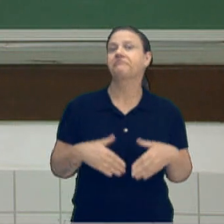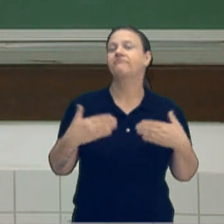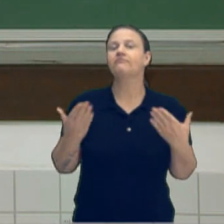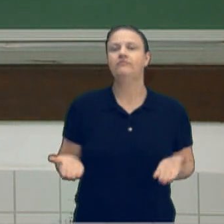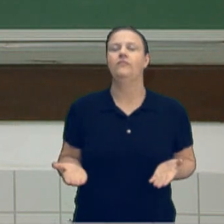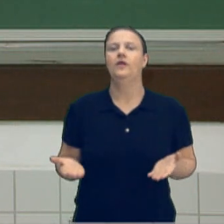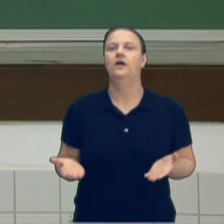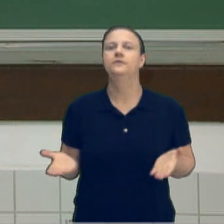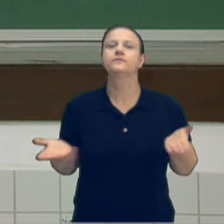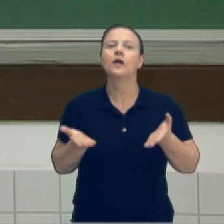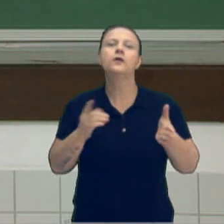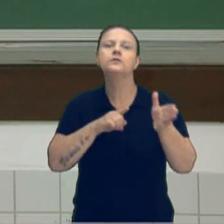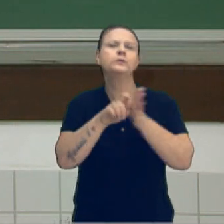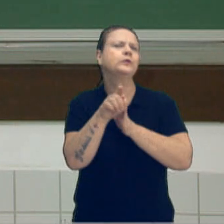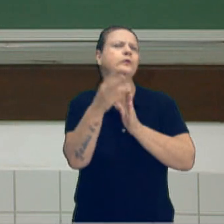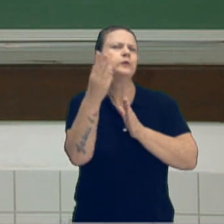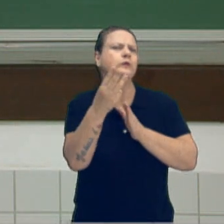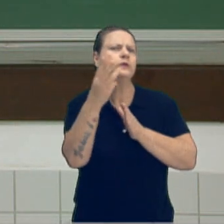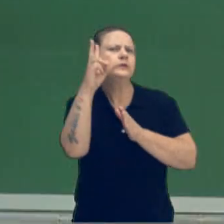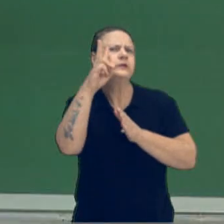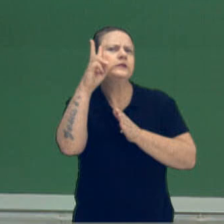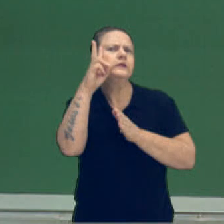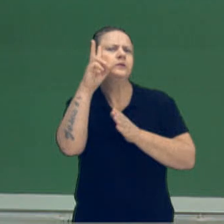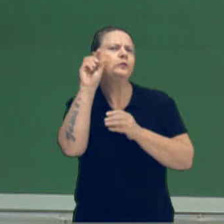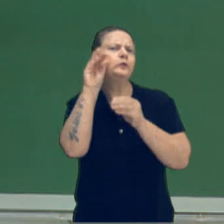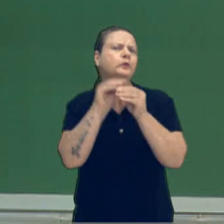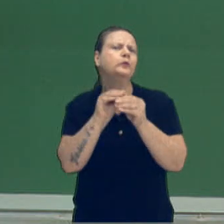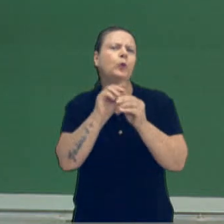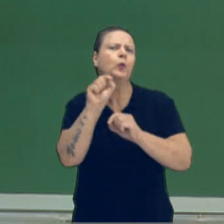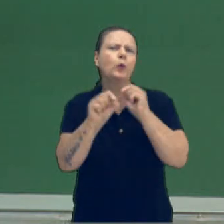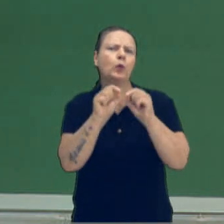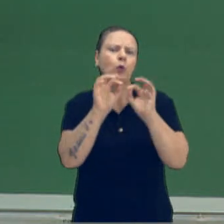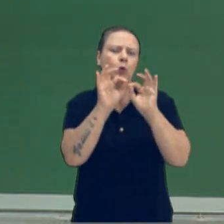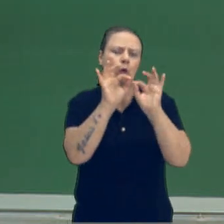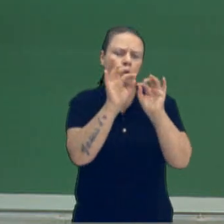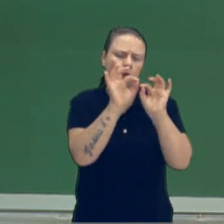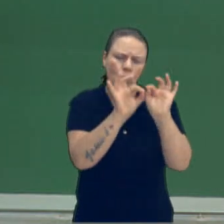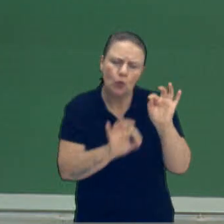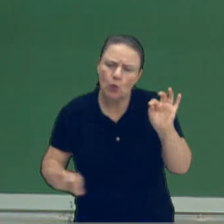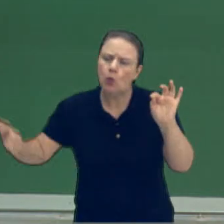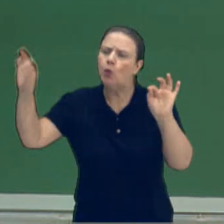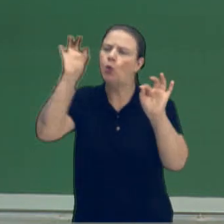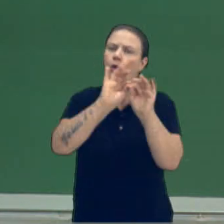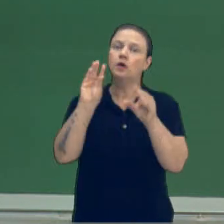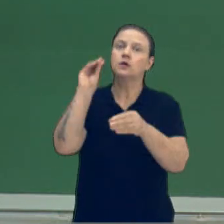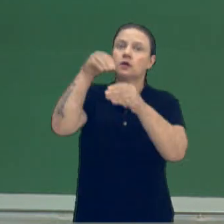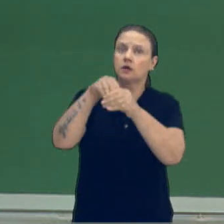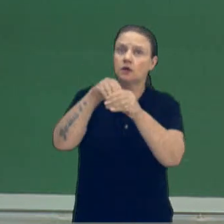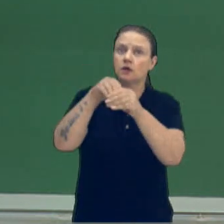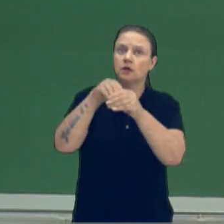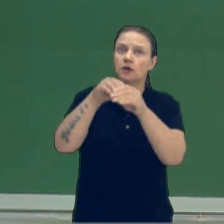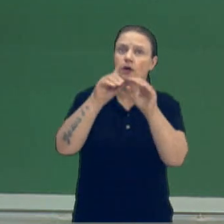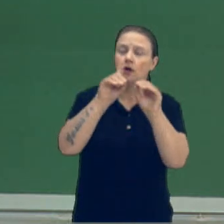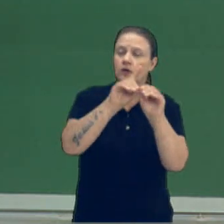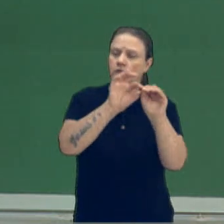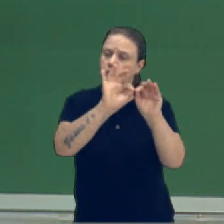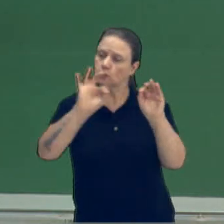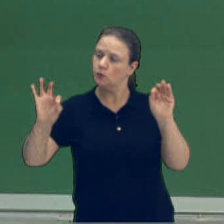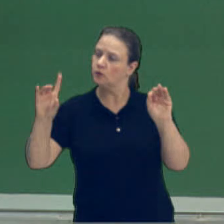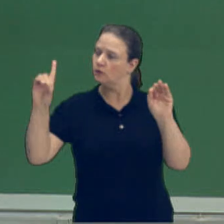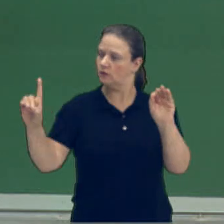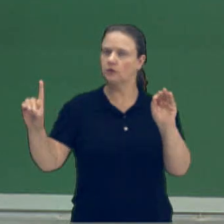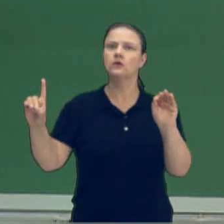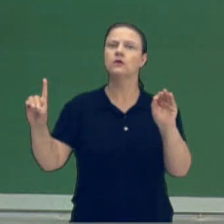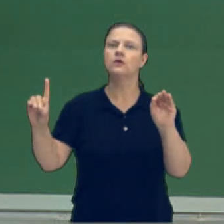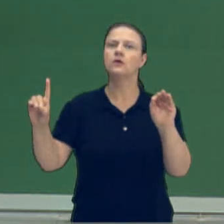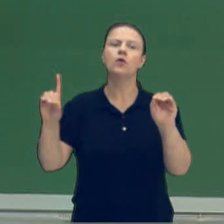Bom, nessa questão a gente precisava relembrar o que é o diâmetro dentro de uma circunferência. E se a gente voltar lá no início da aula, a gente vai ver que o diâmetro